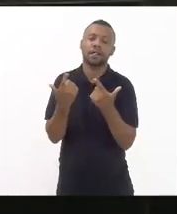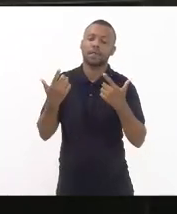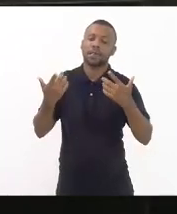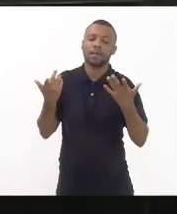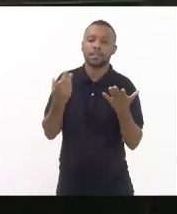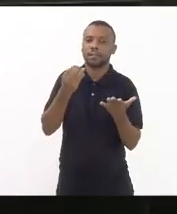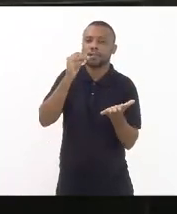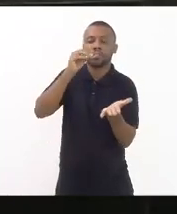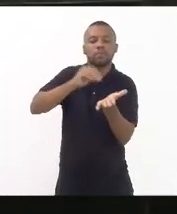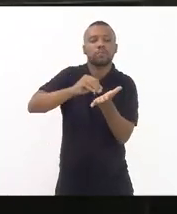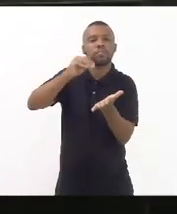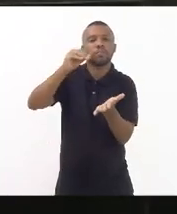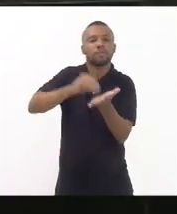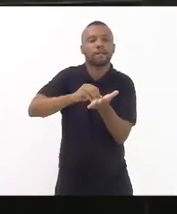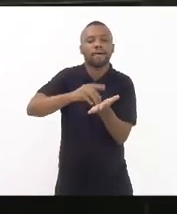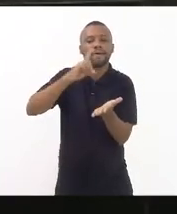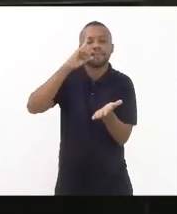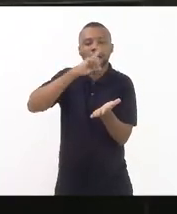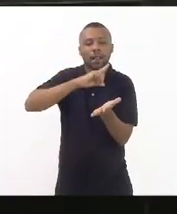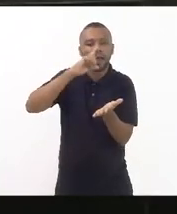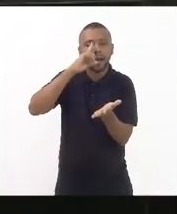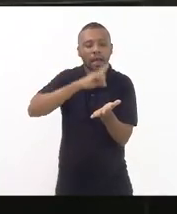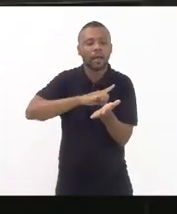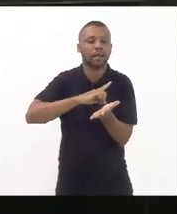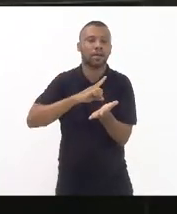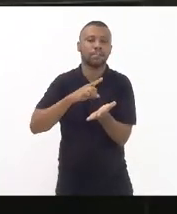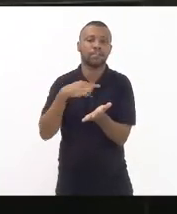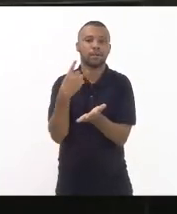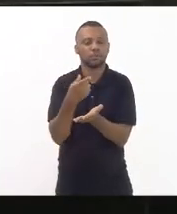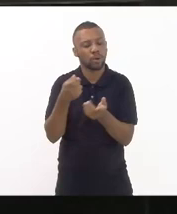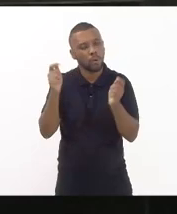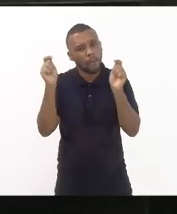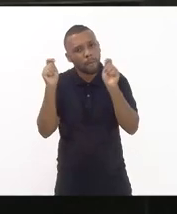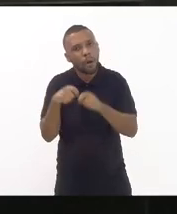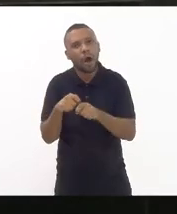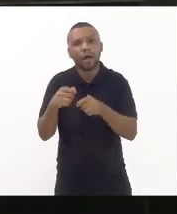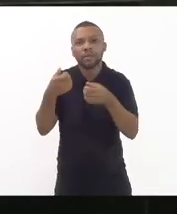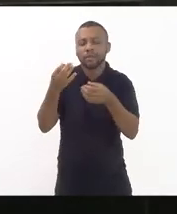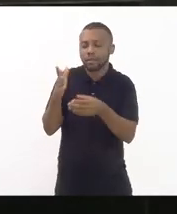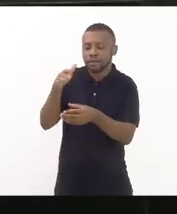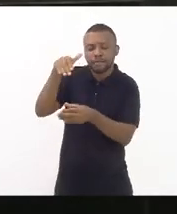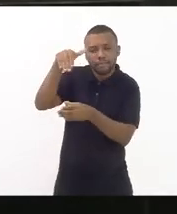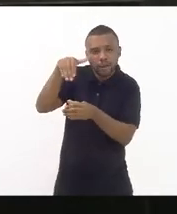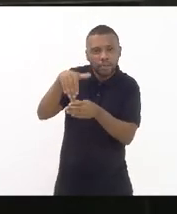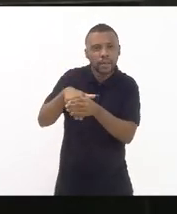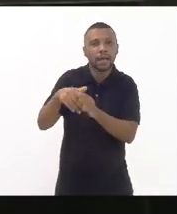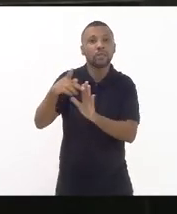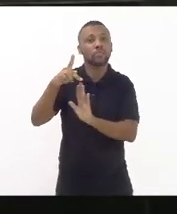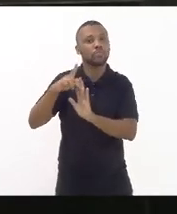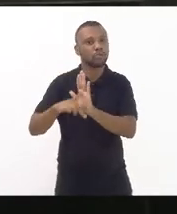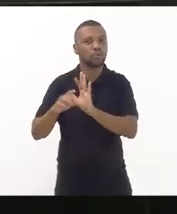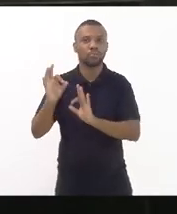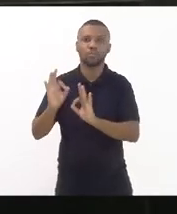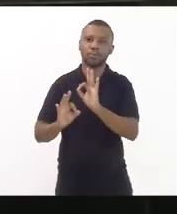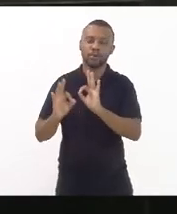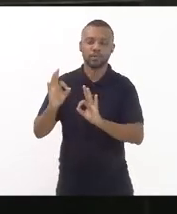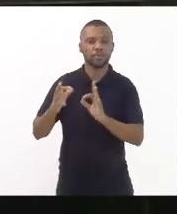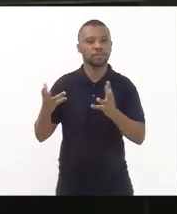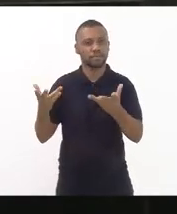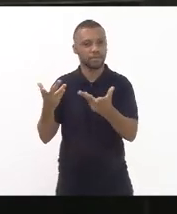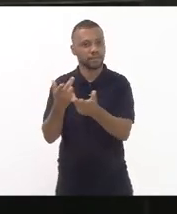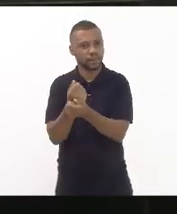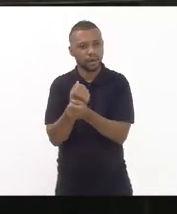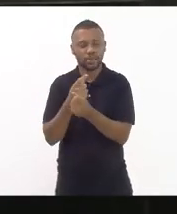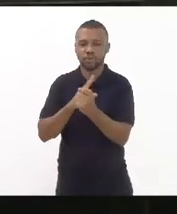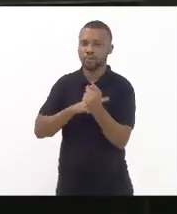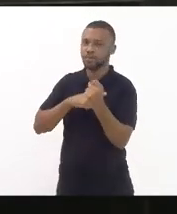mais lacunas para que a gente possa, de fato, votar num projeto com qualidade, com